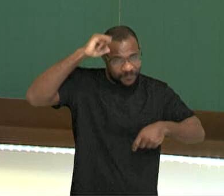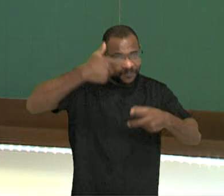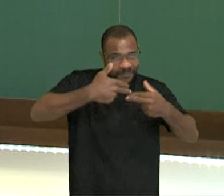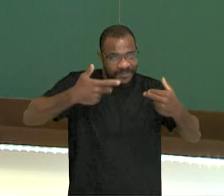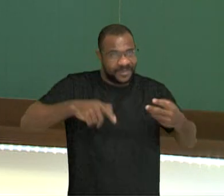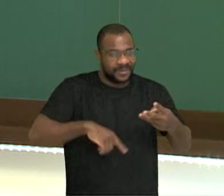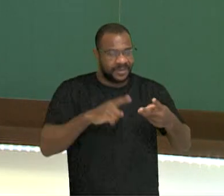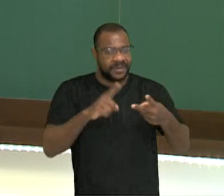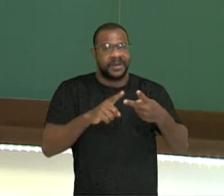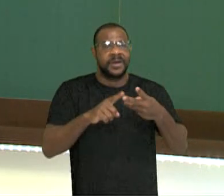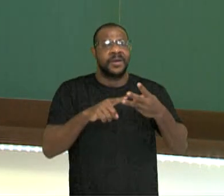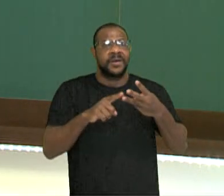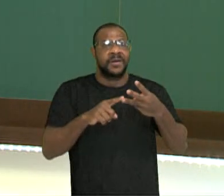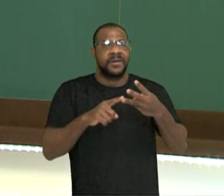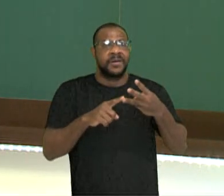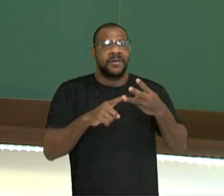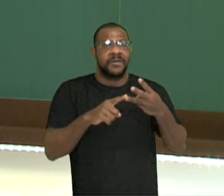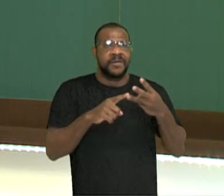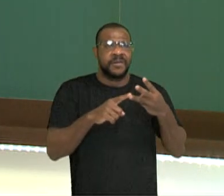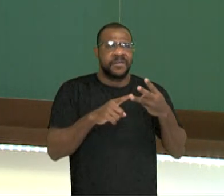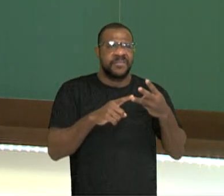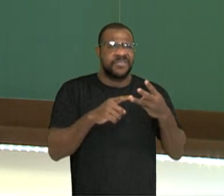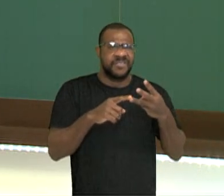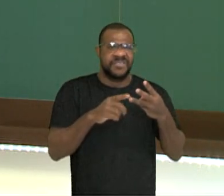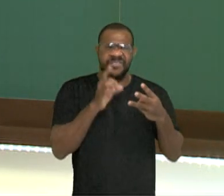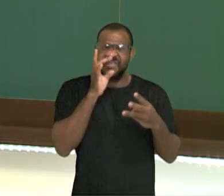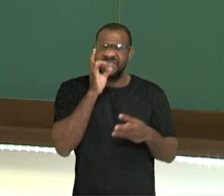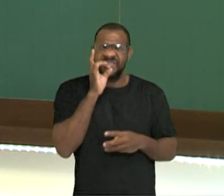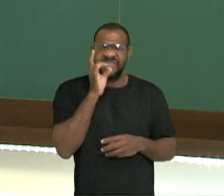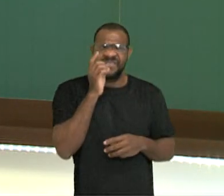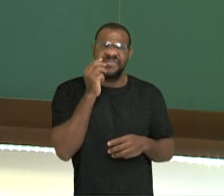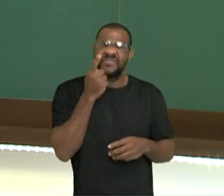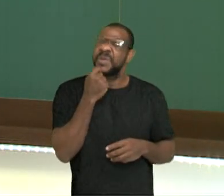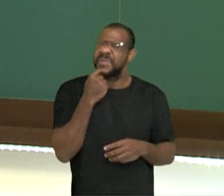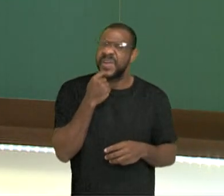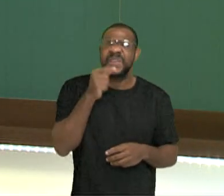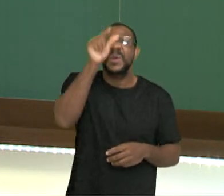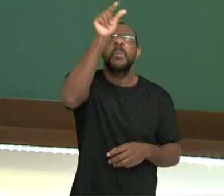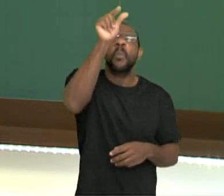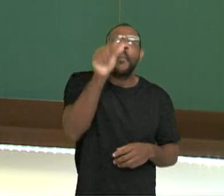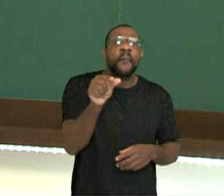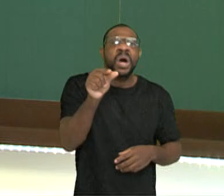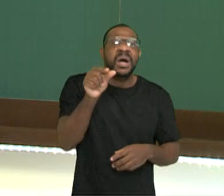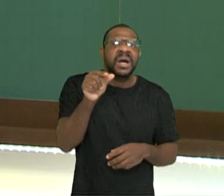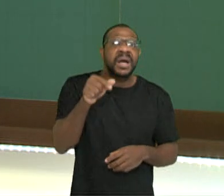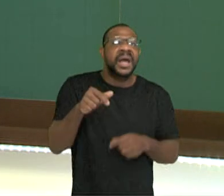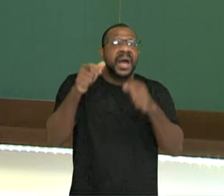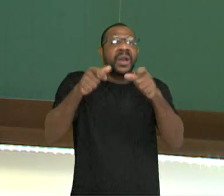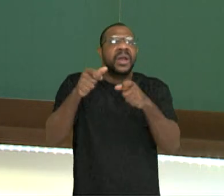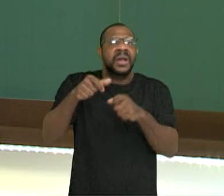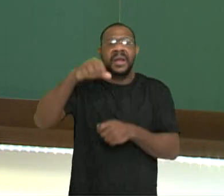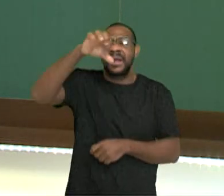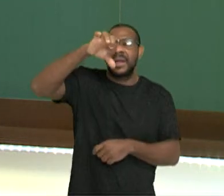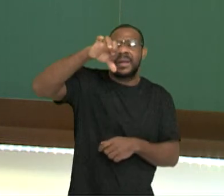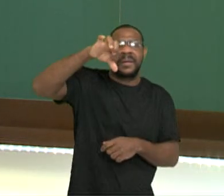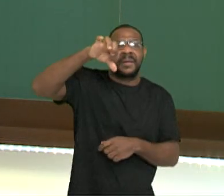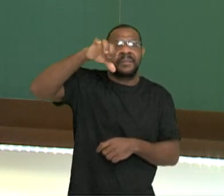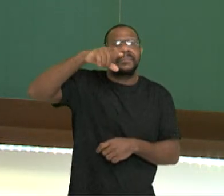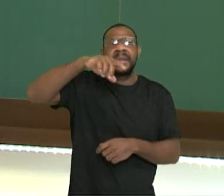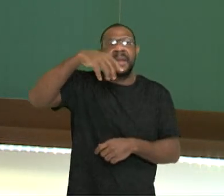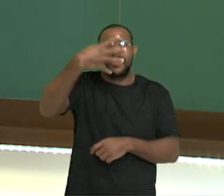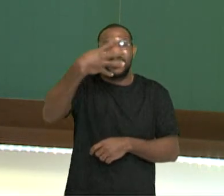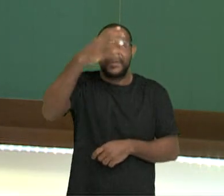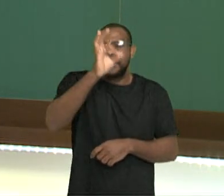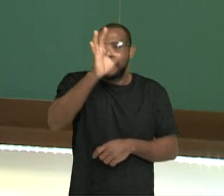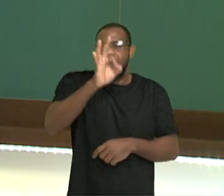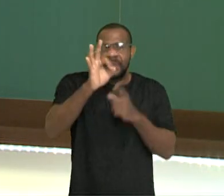o vermelhinho, meio rosa, meio vermelho, né? Não dá para identificar bem, é um território que engloba cidades, infraestrutura e